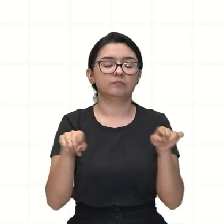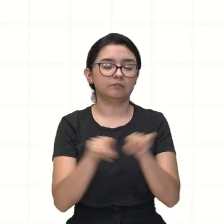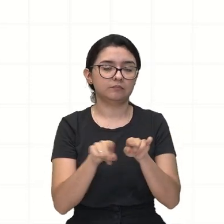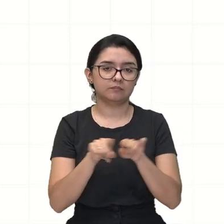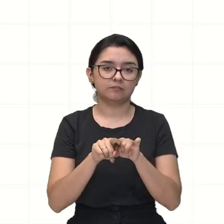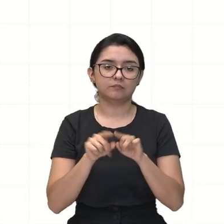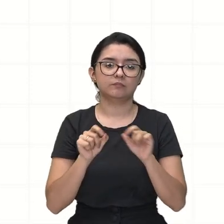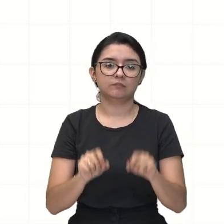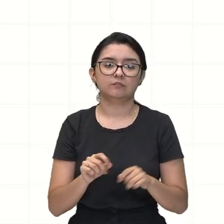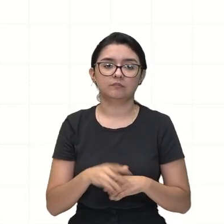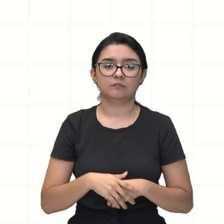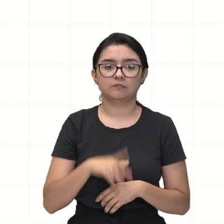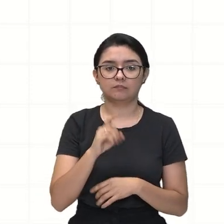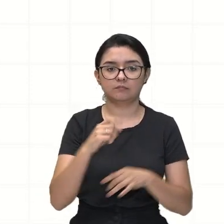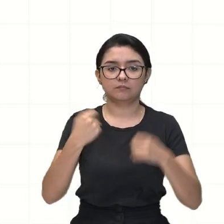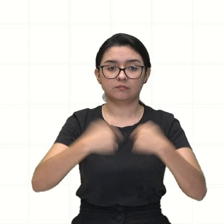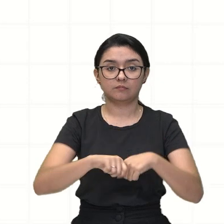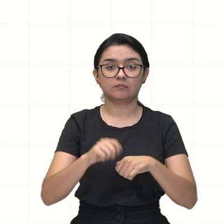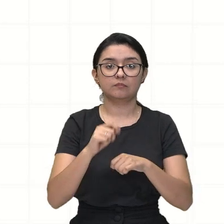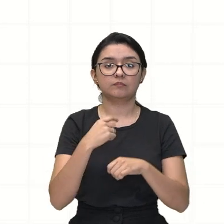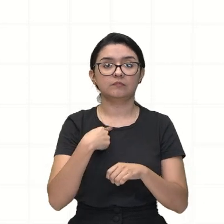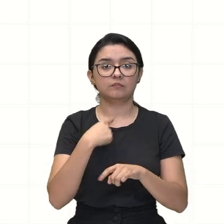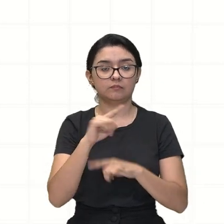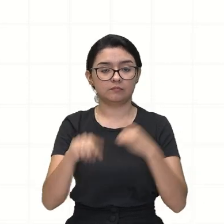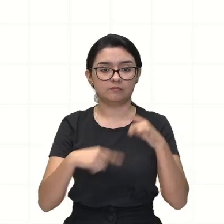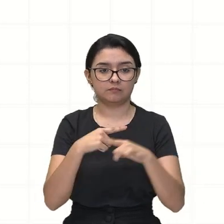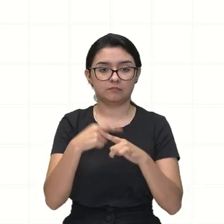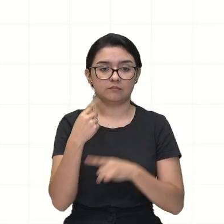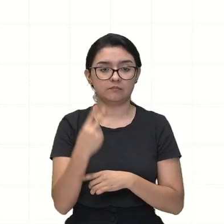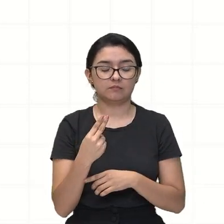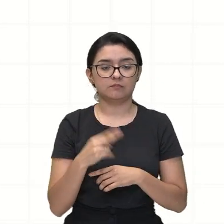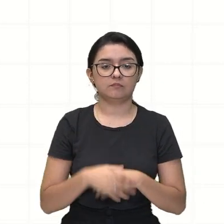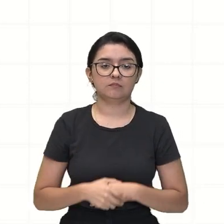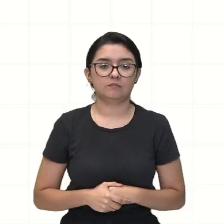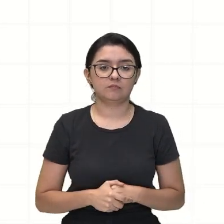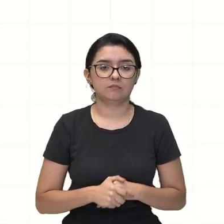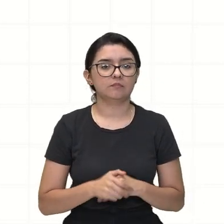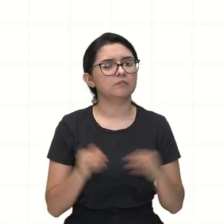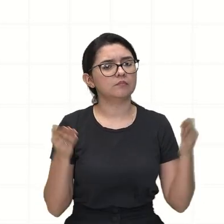por 2. Pronto.